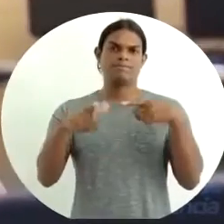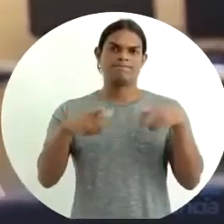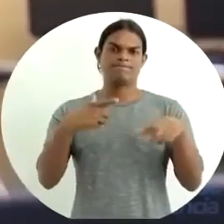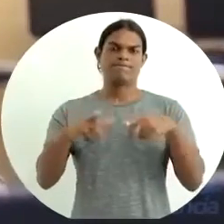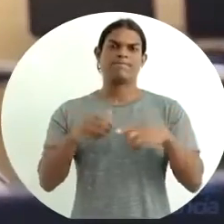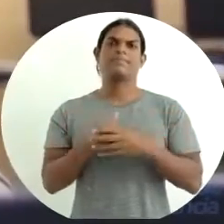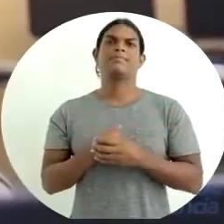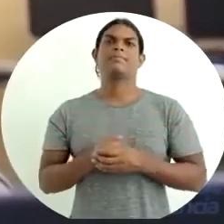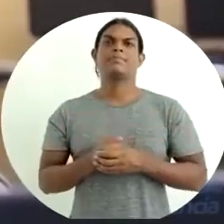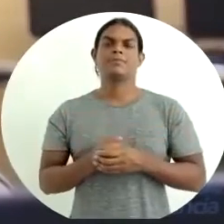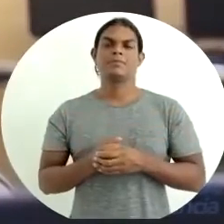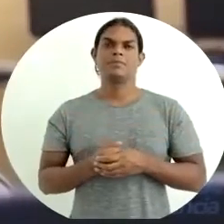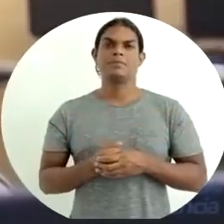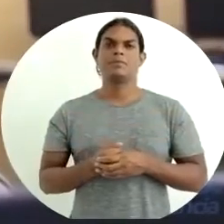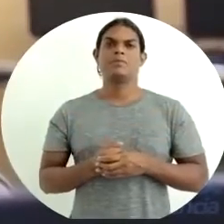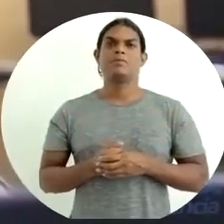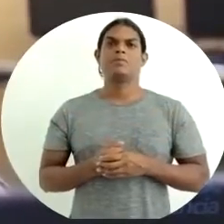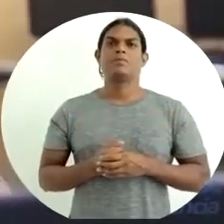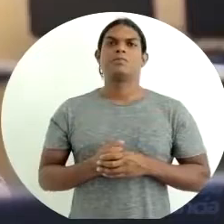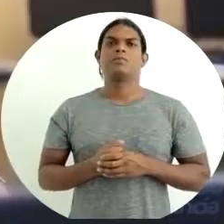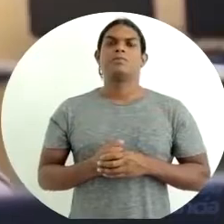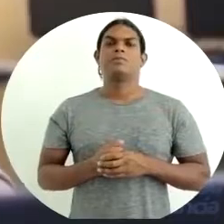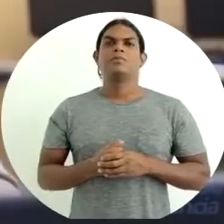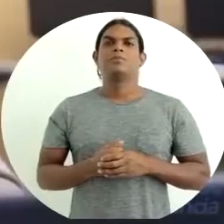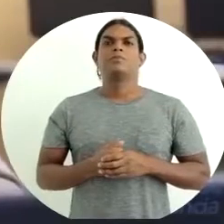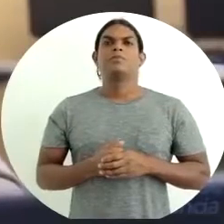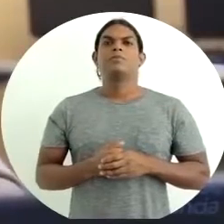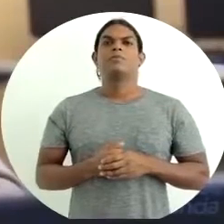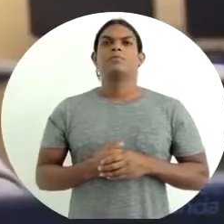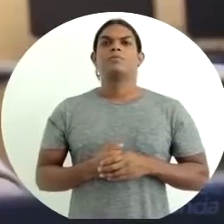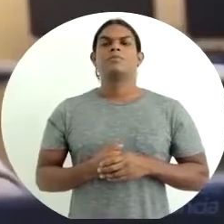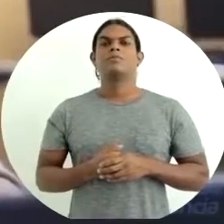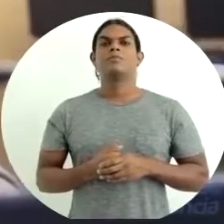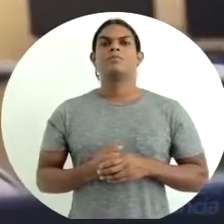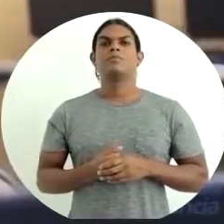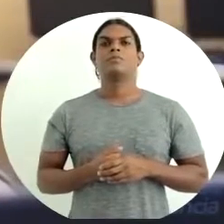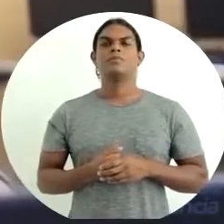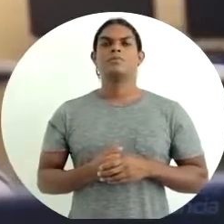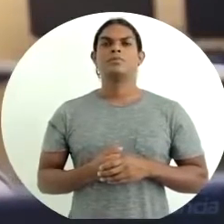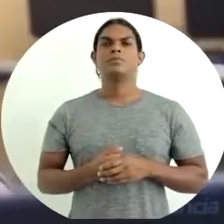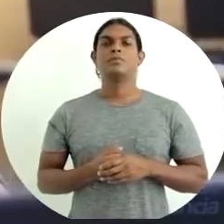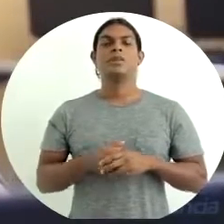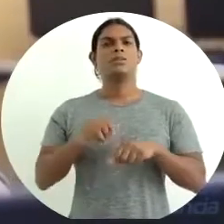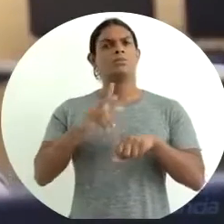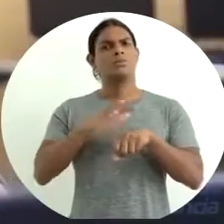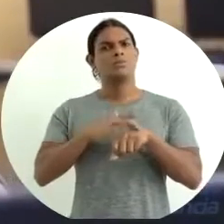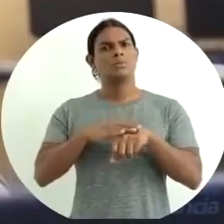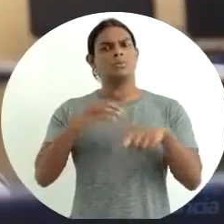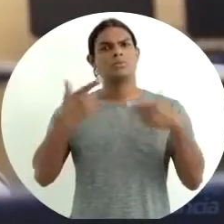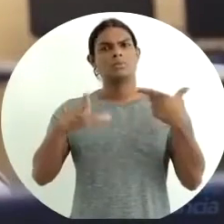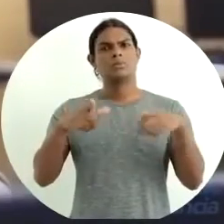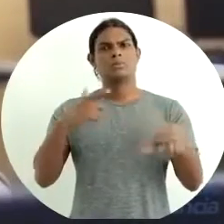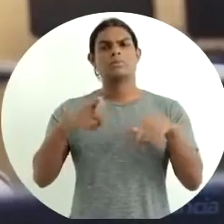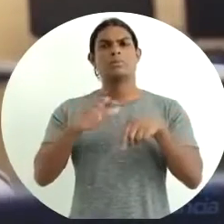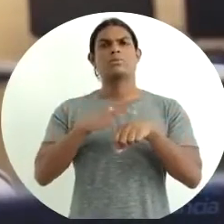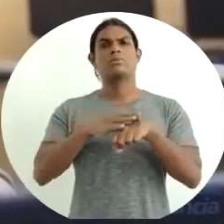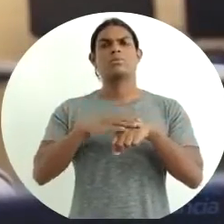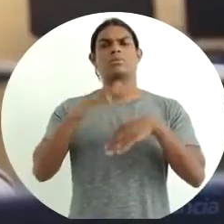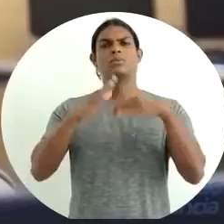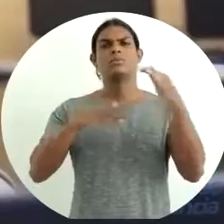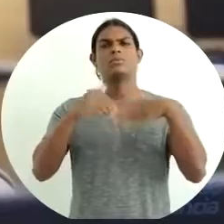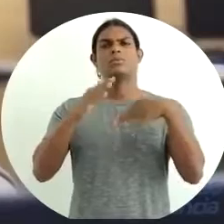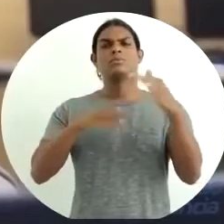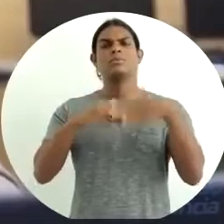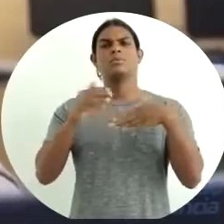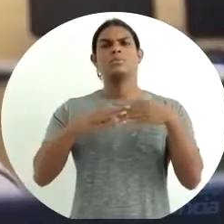indiscutivelmente o trabalhador sofreu o acidente. Mas aí você me pergunta, mas professor, doença do trabalho, doença profissional, não é um acidente do